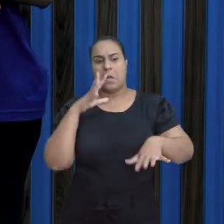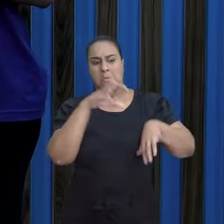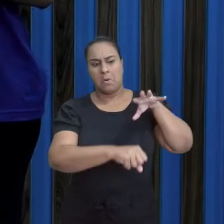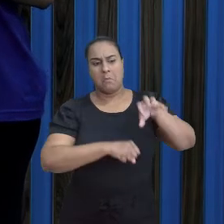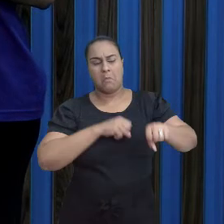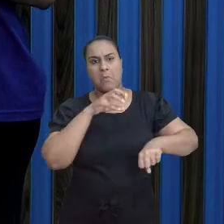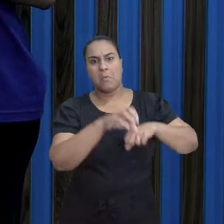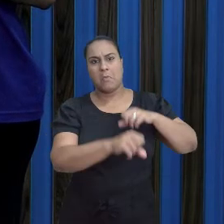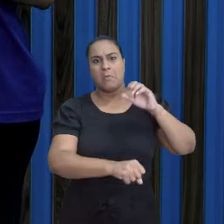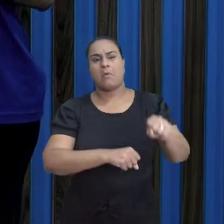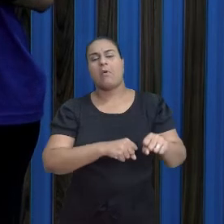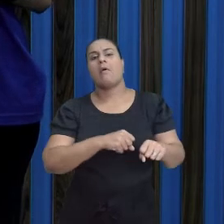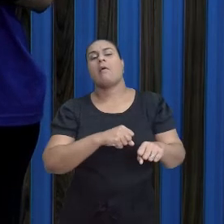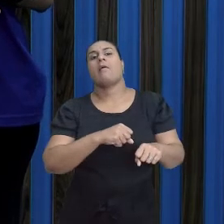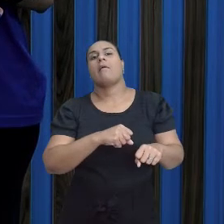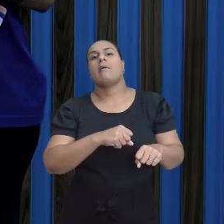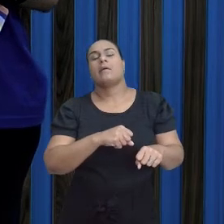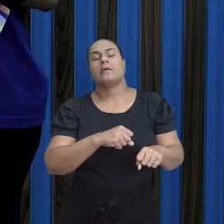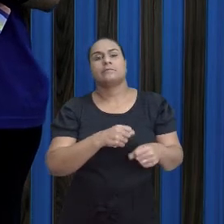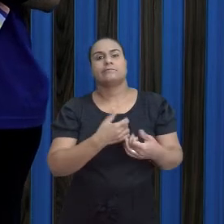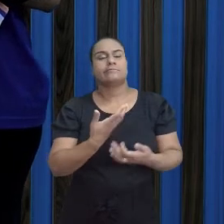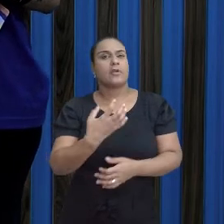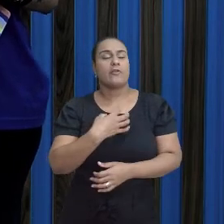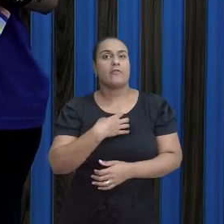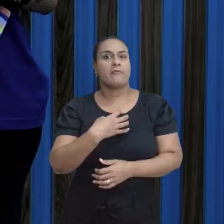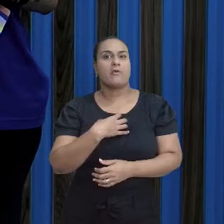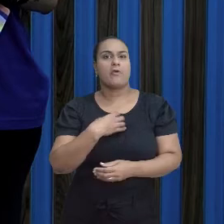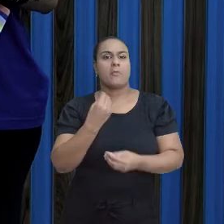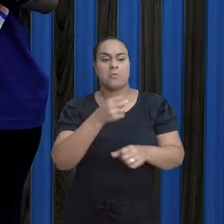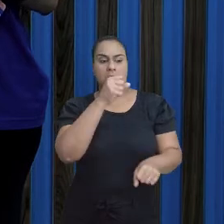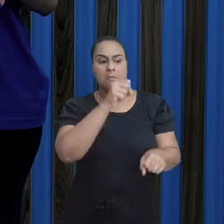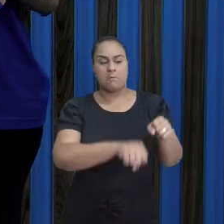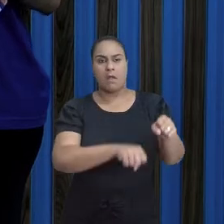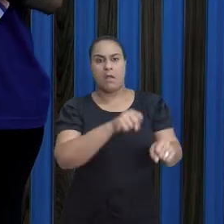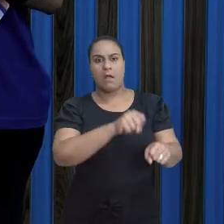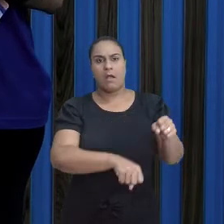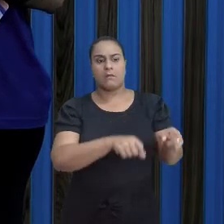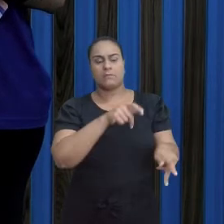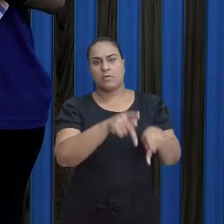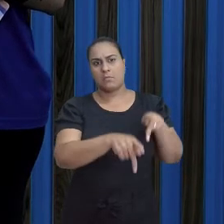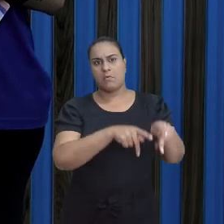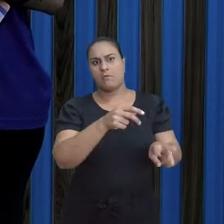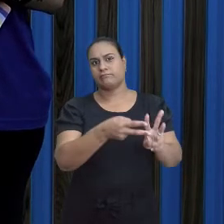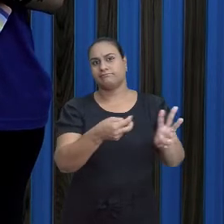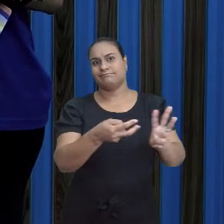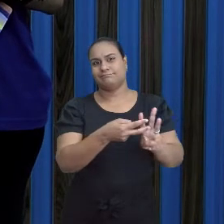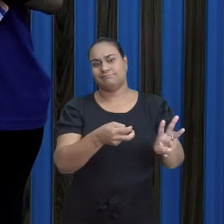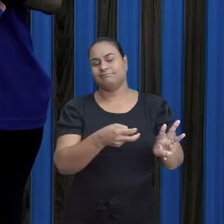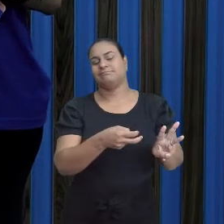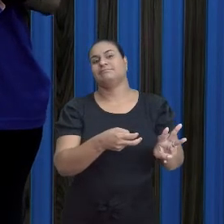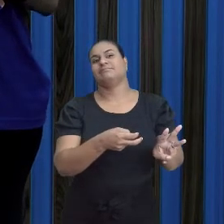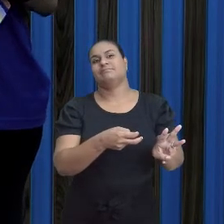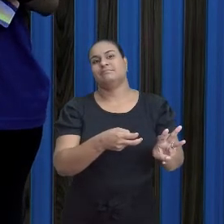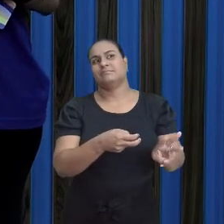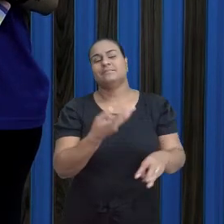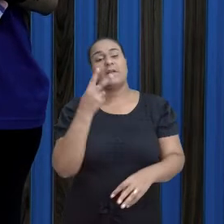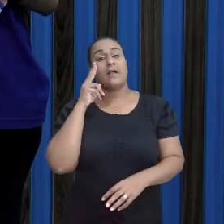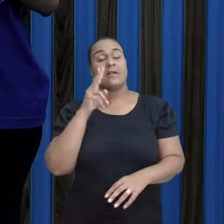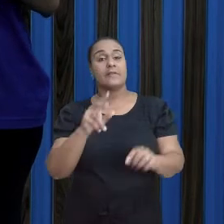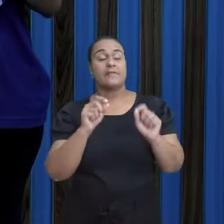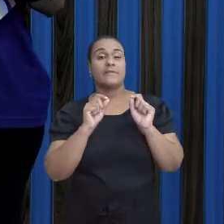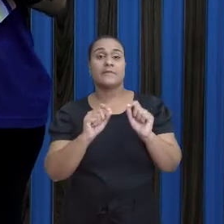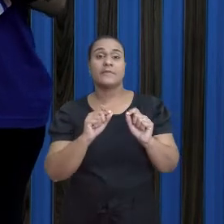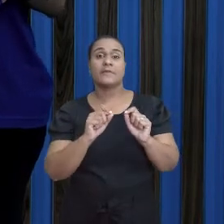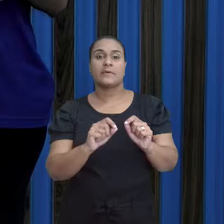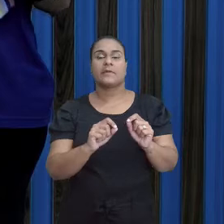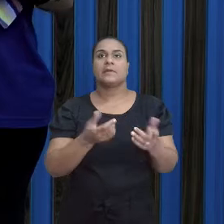exploração, de formas assim, onde se matam muito ainda indígenas e tudo mais. E a gente vê agora